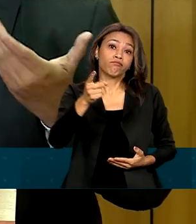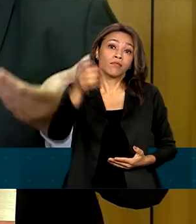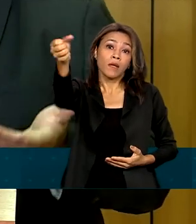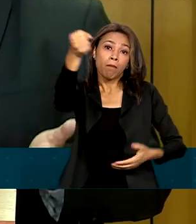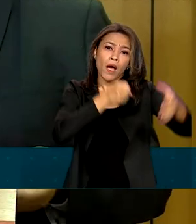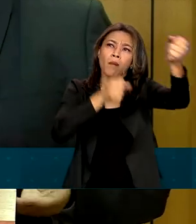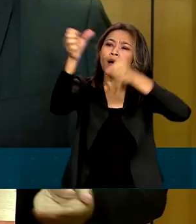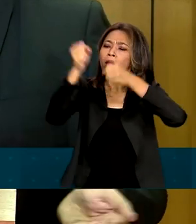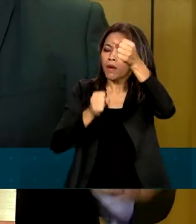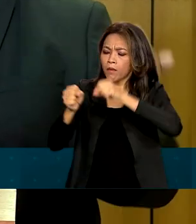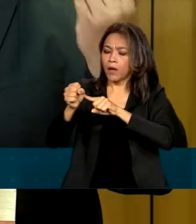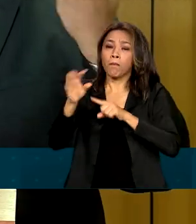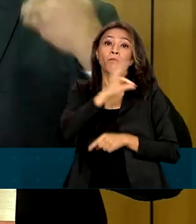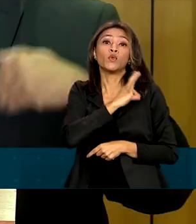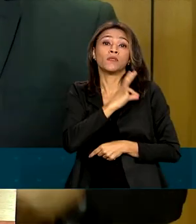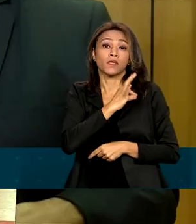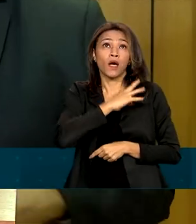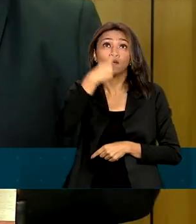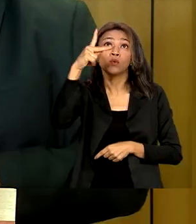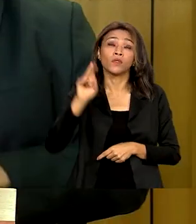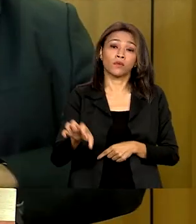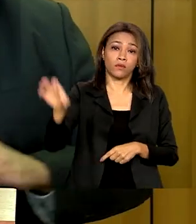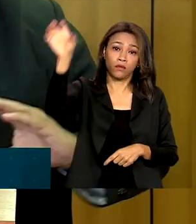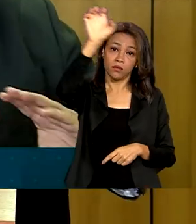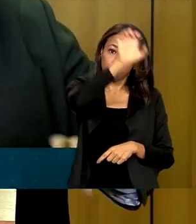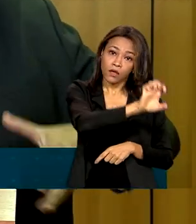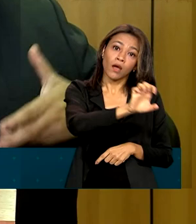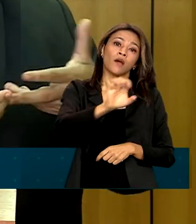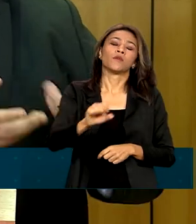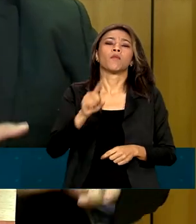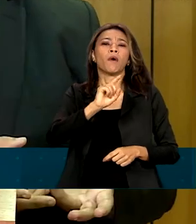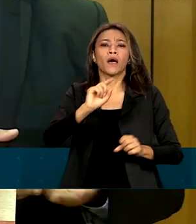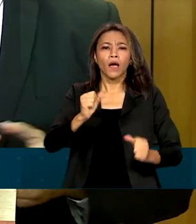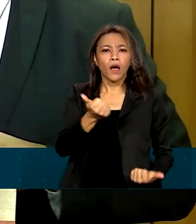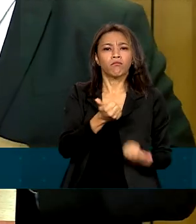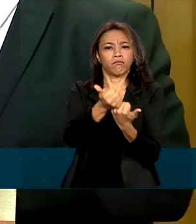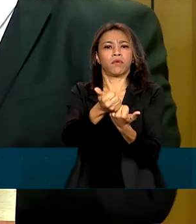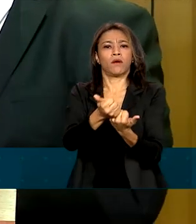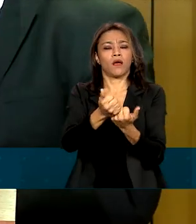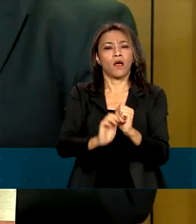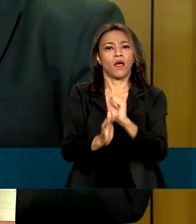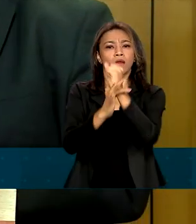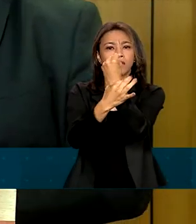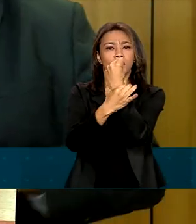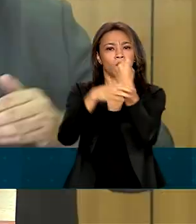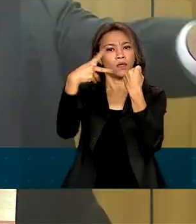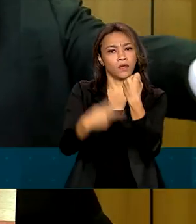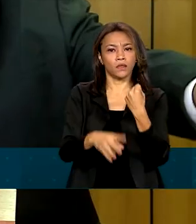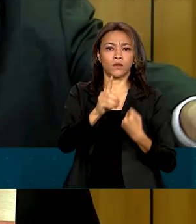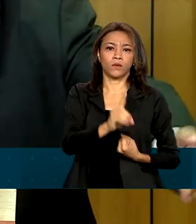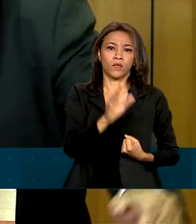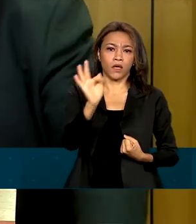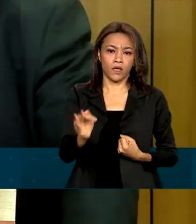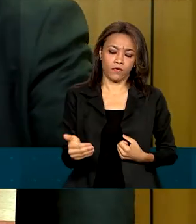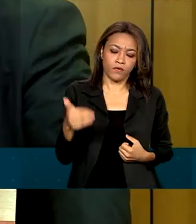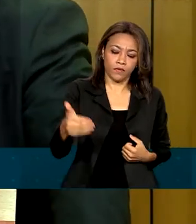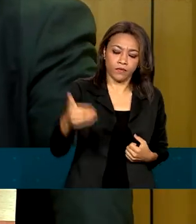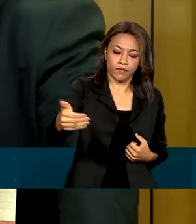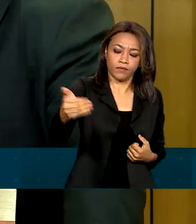do Ministério da Justiça, mobilizando para fortalecerem a segurança do Distrito Federal nos próximos